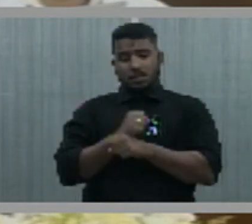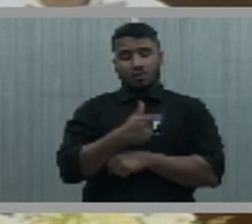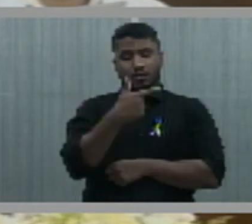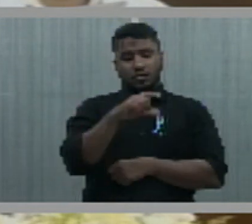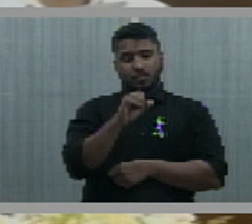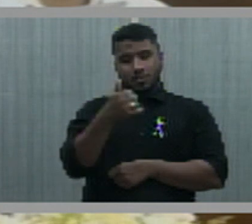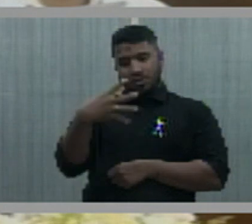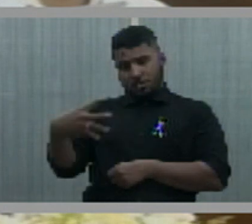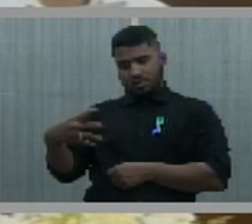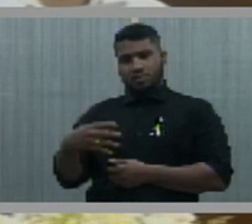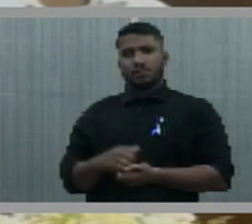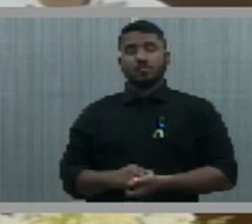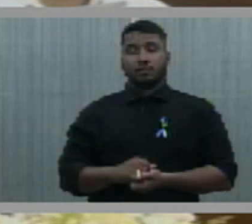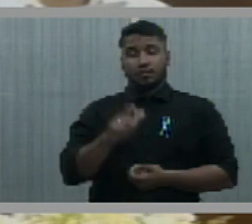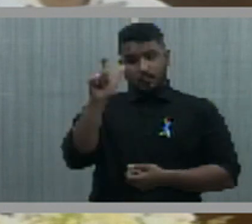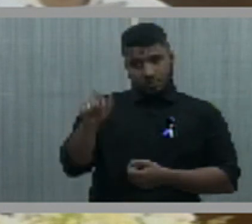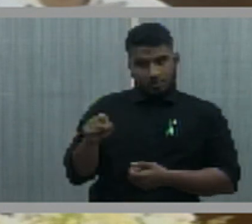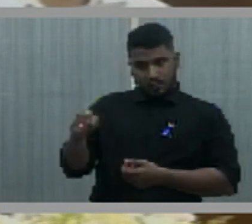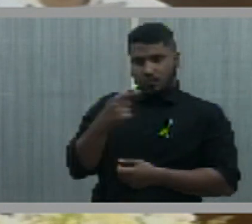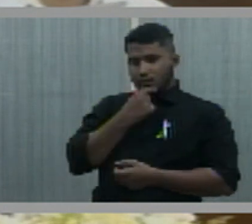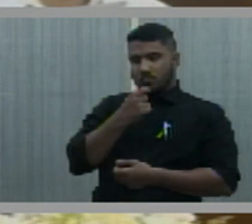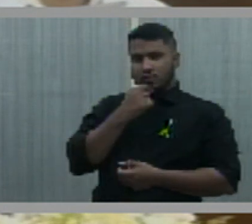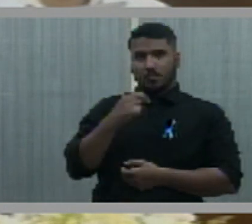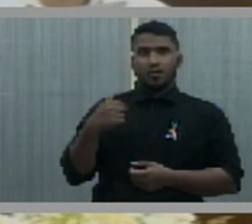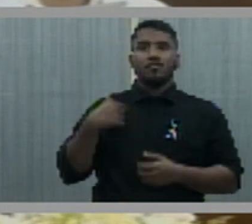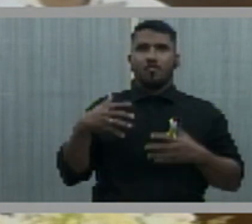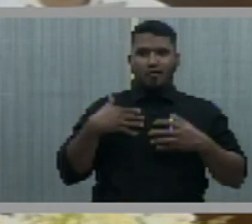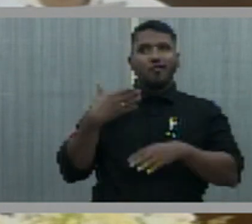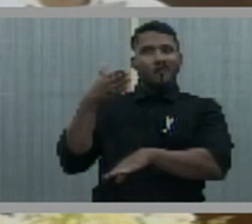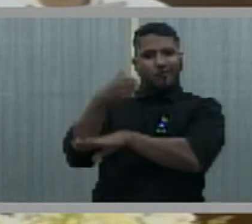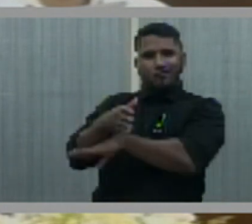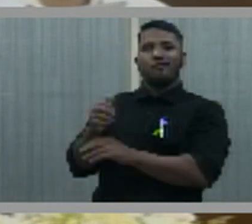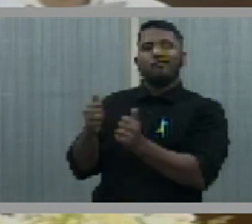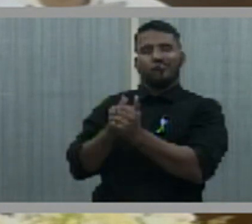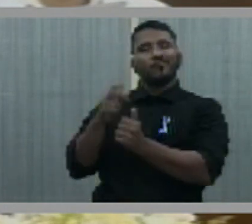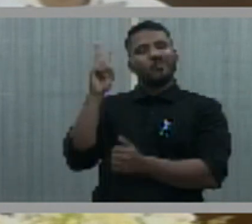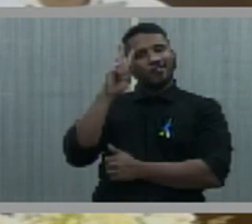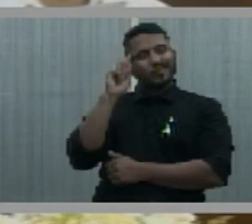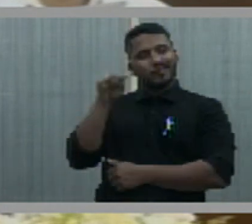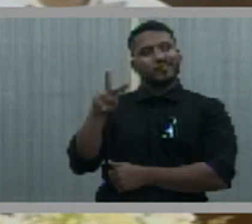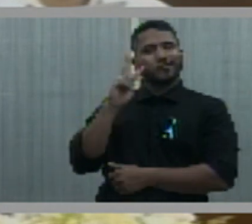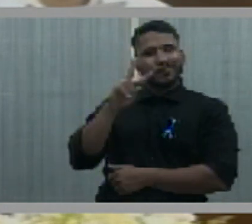de 2014, isso mesmo, Dom Marcos Tavone, eu tive a alegria de estar presente.